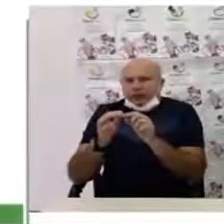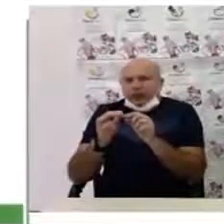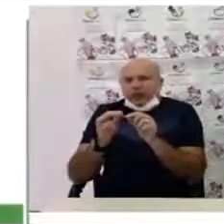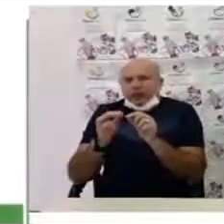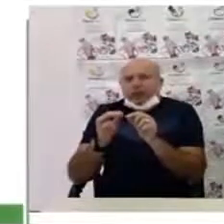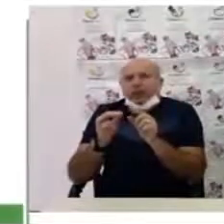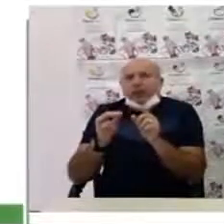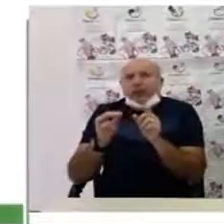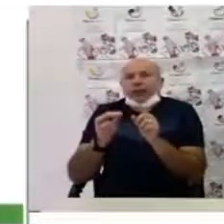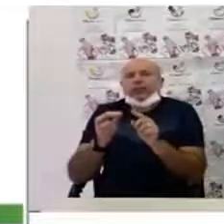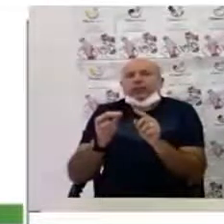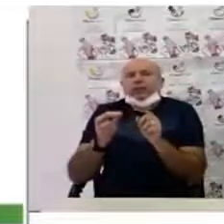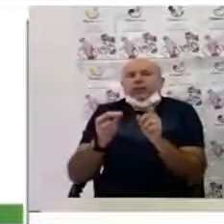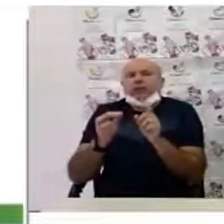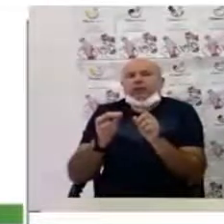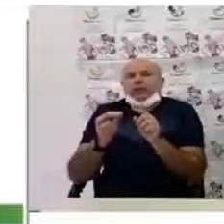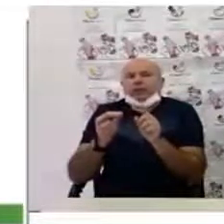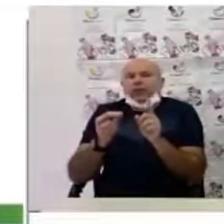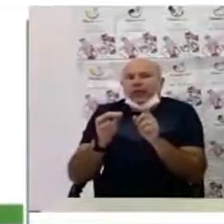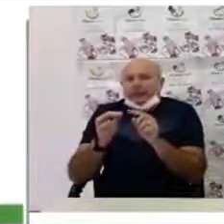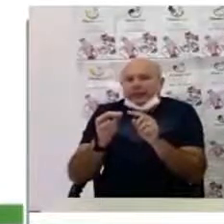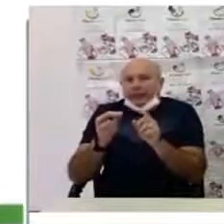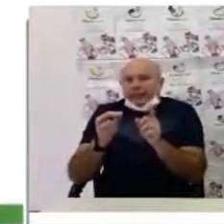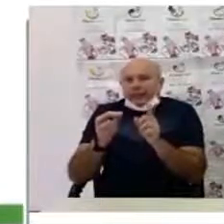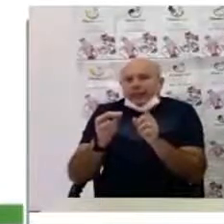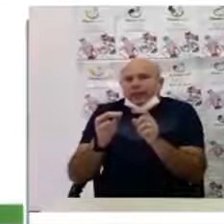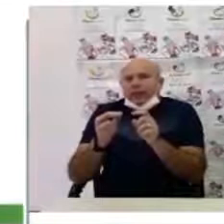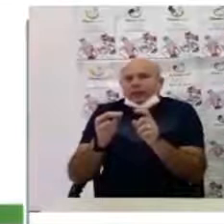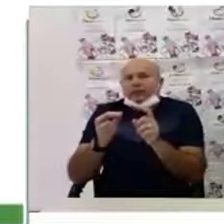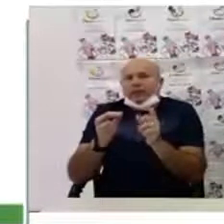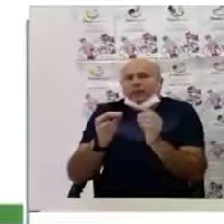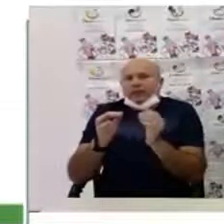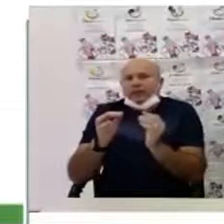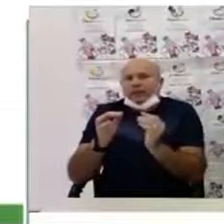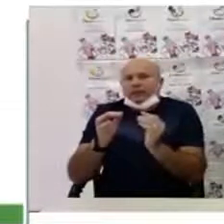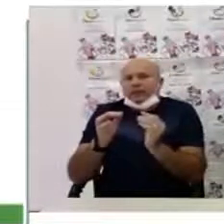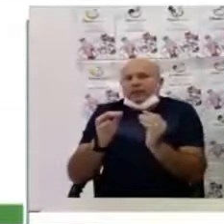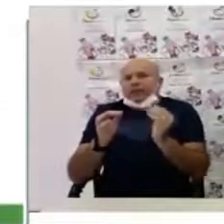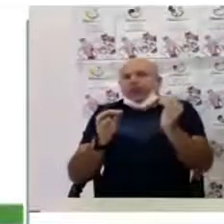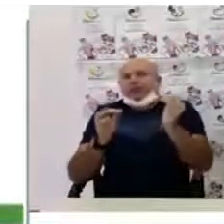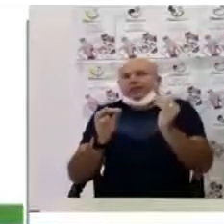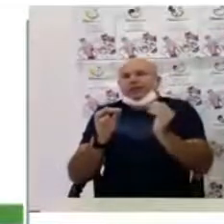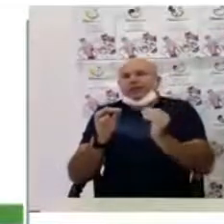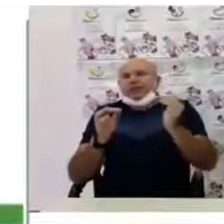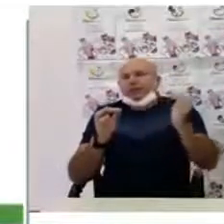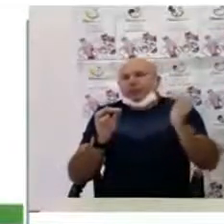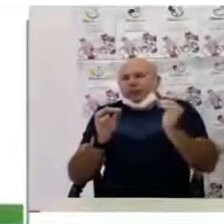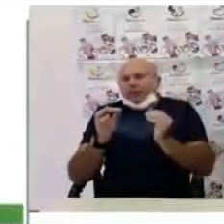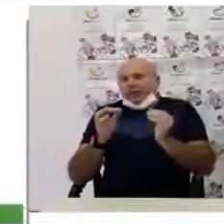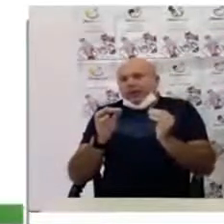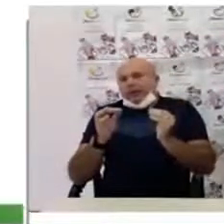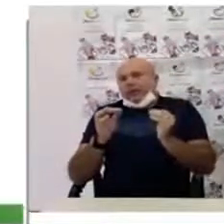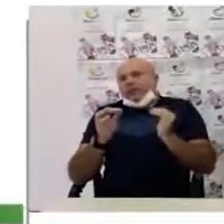pontinhos negativos, que eles estão em órbitas circulares, né? Então você vê também que existe espaço entre essas